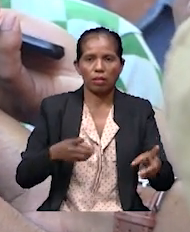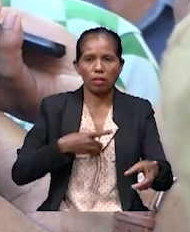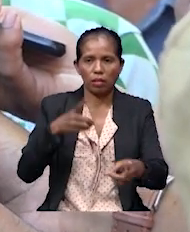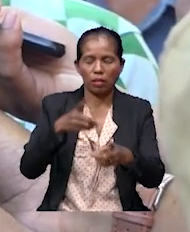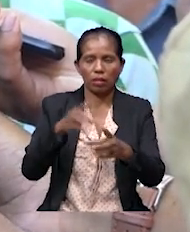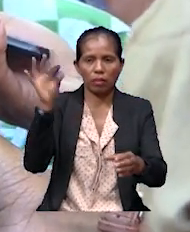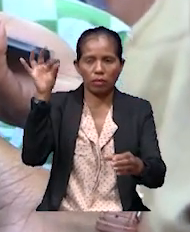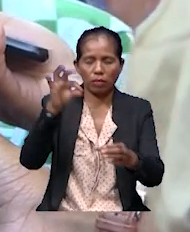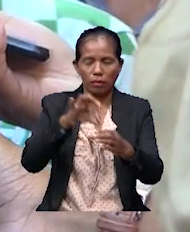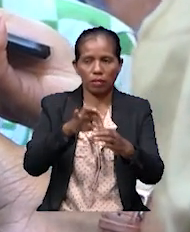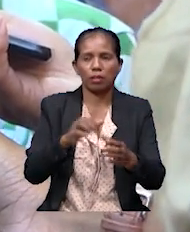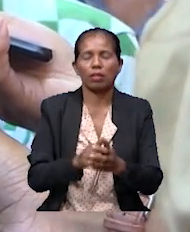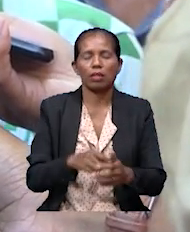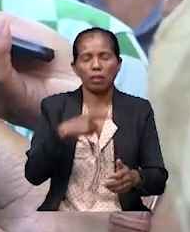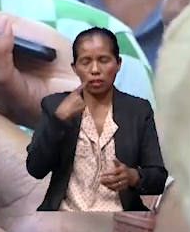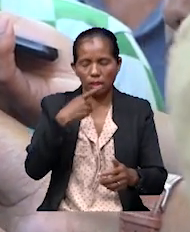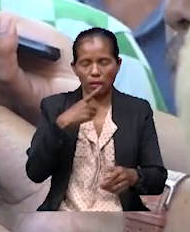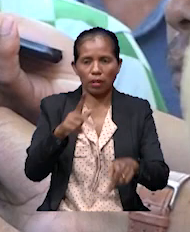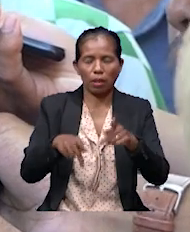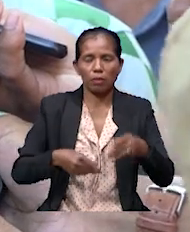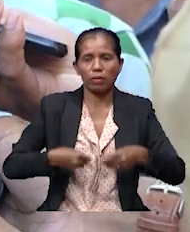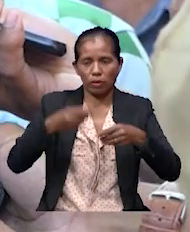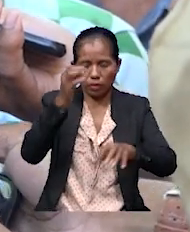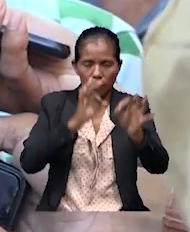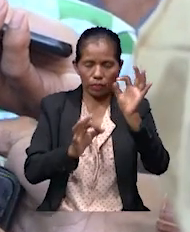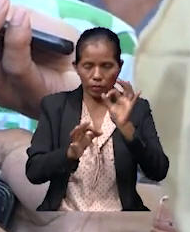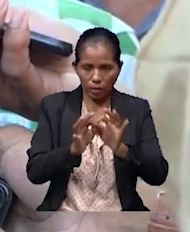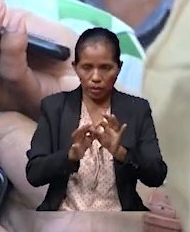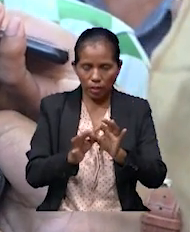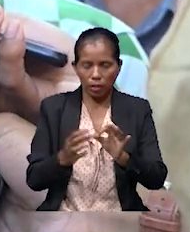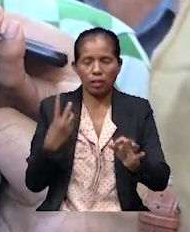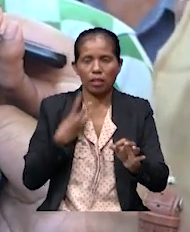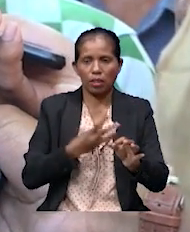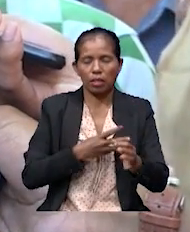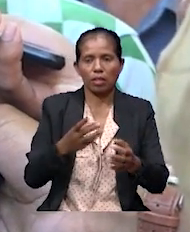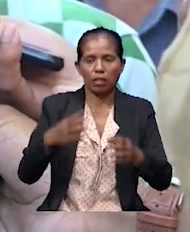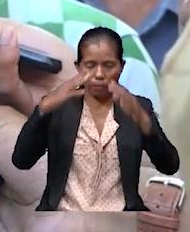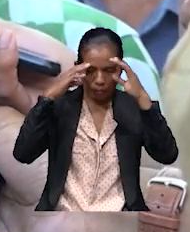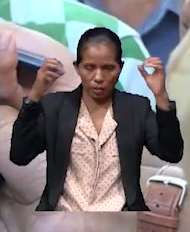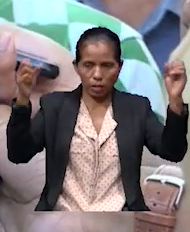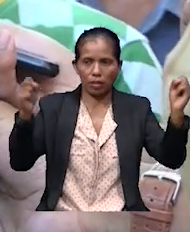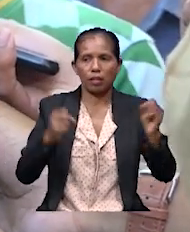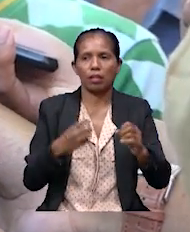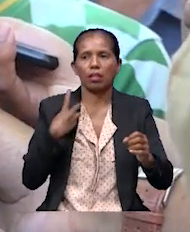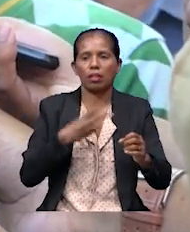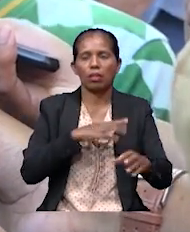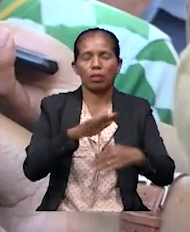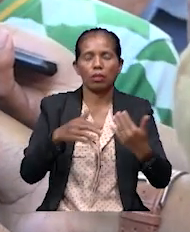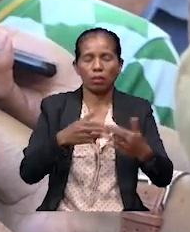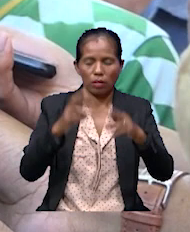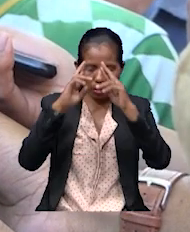voto, vota, sedet mak povo confiança, nia mak ita ne Presidente. Ita hutu respeito povo